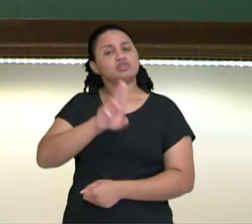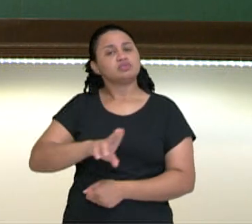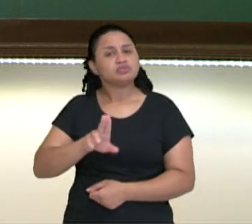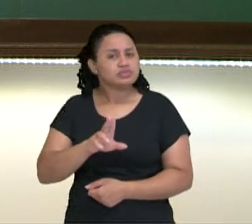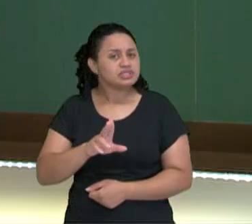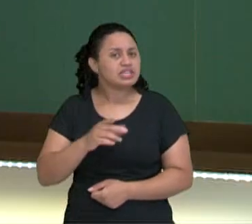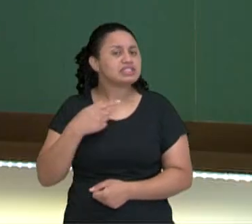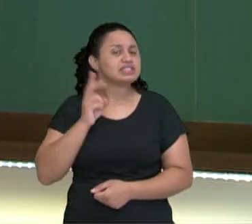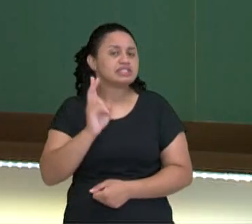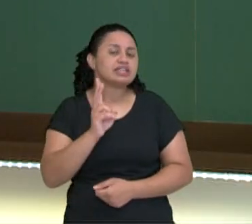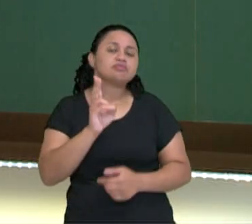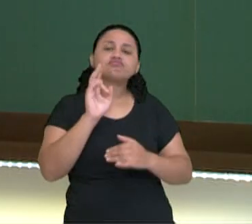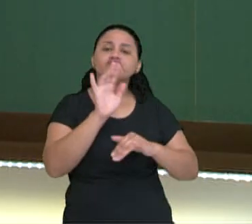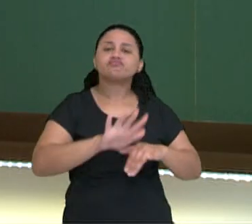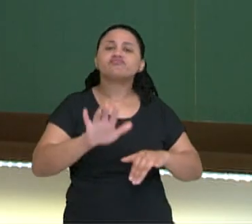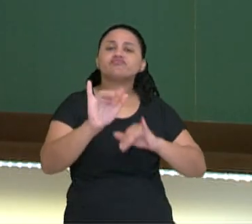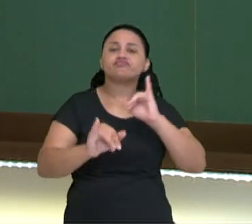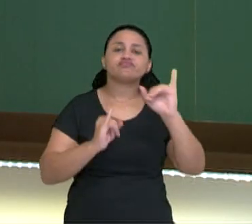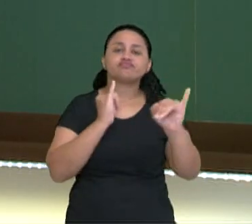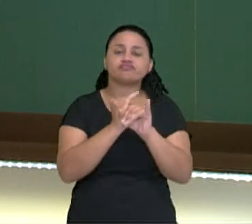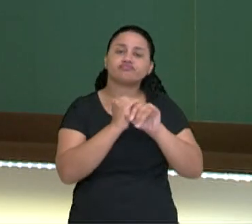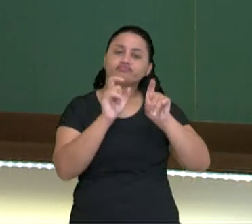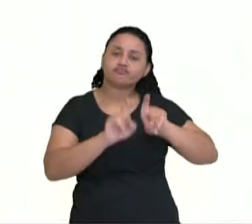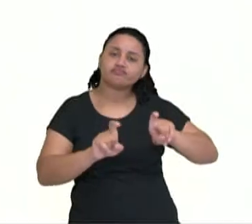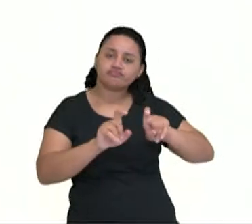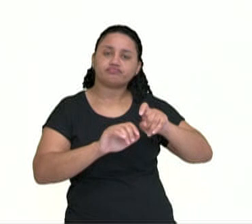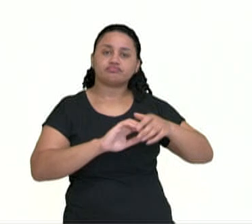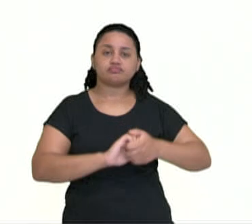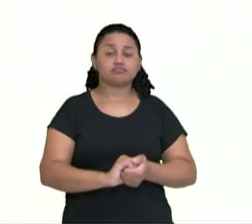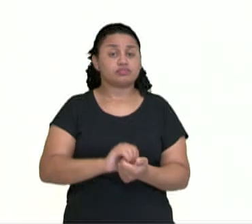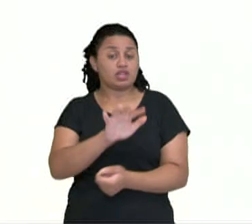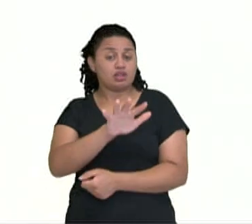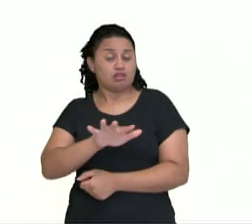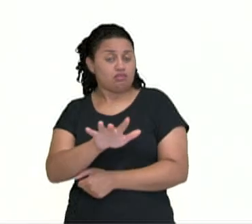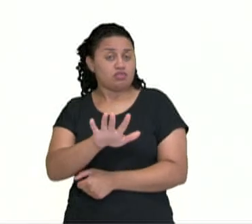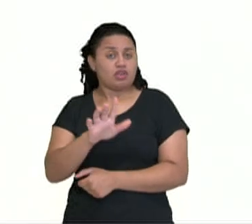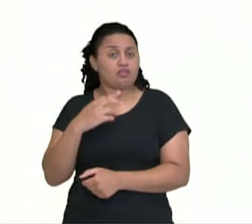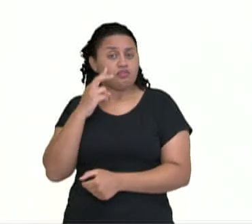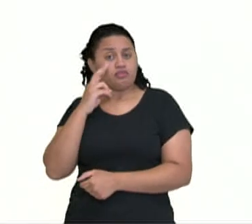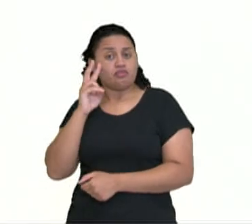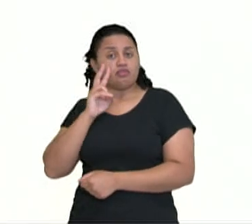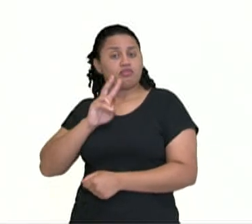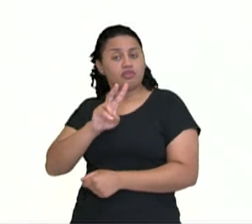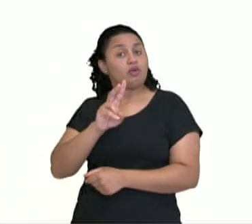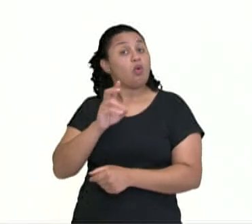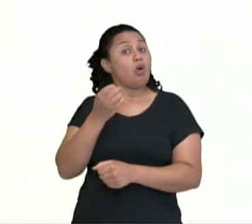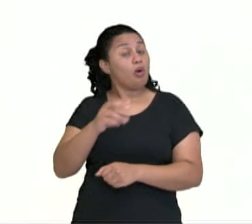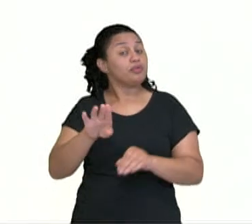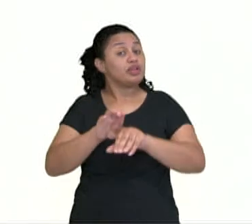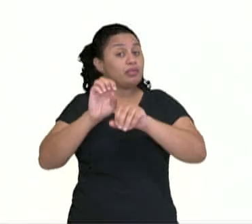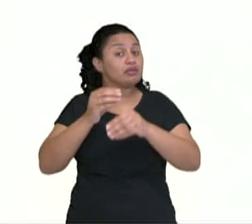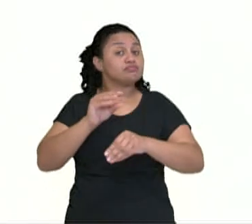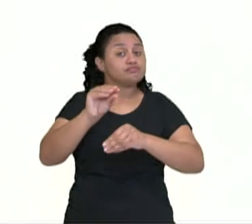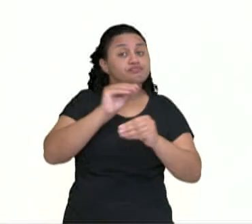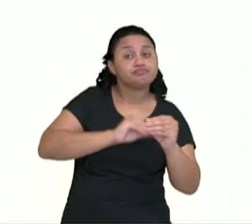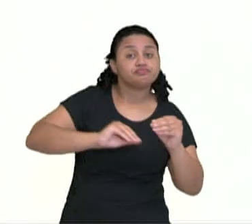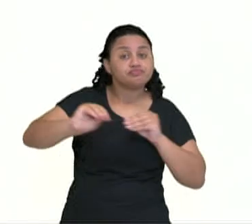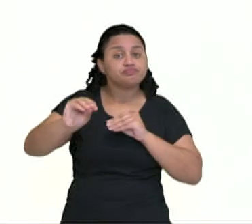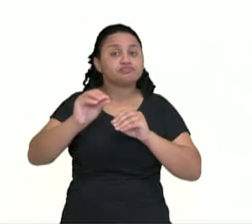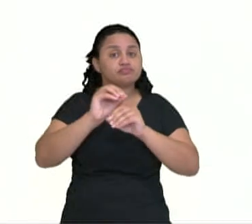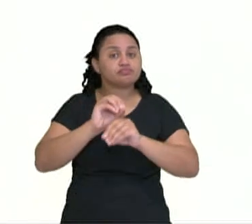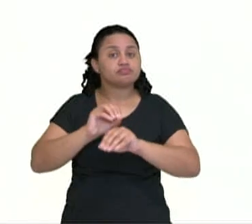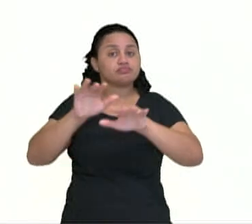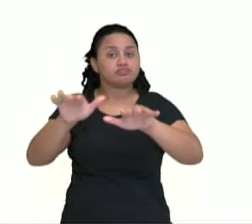ambientes virtuais? Nesses ambientes, já se deparou ou até mesmo já compartilhou alguma notícia